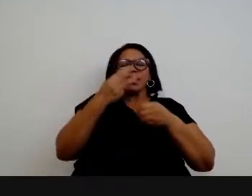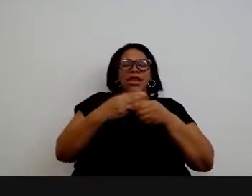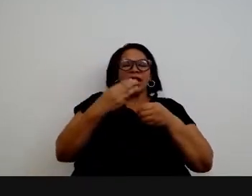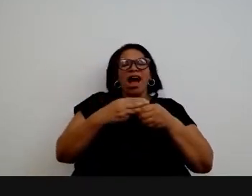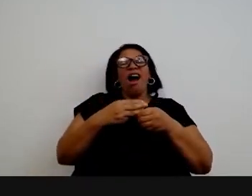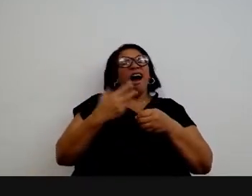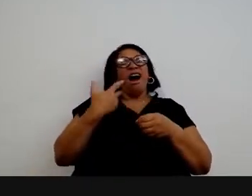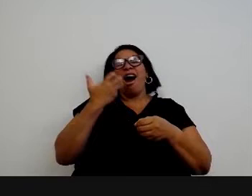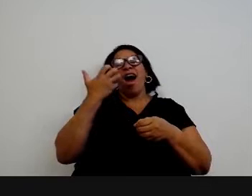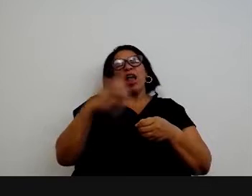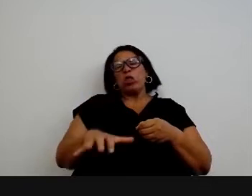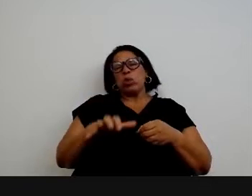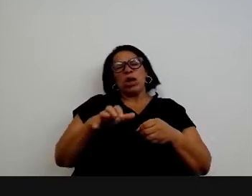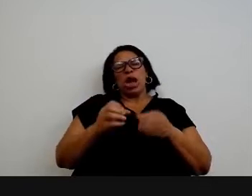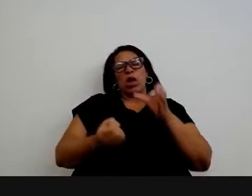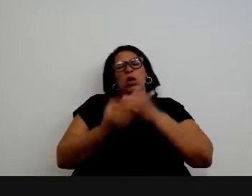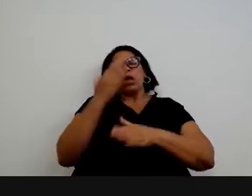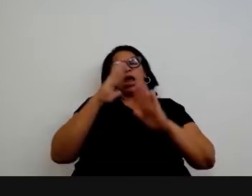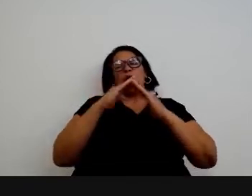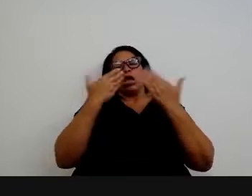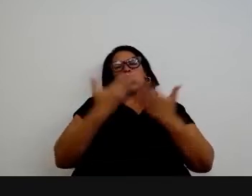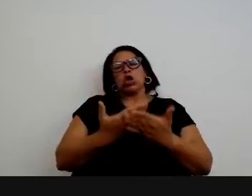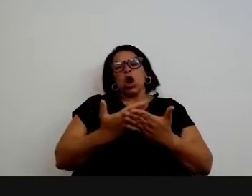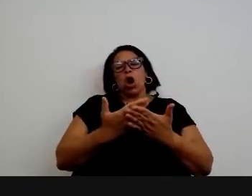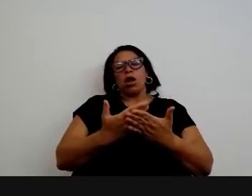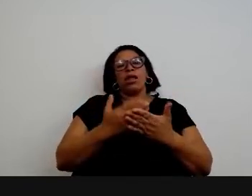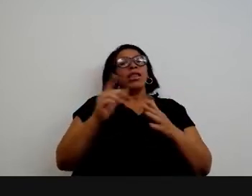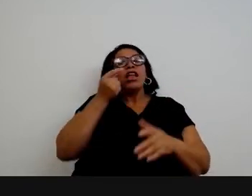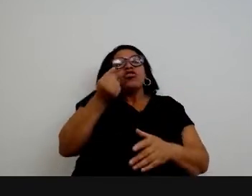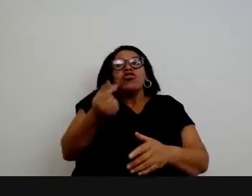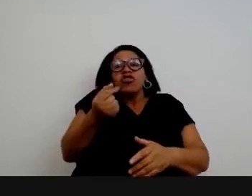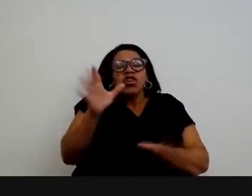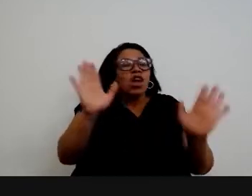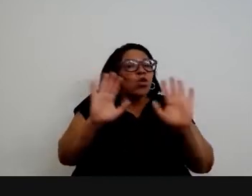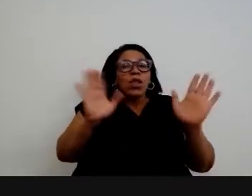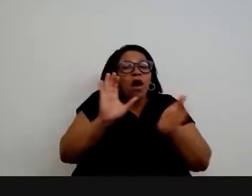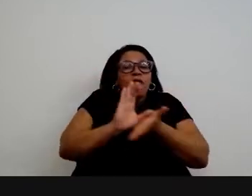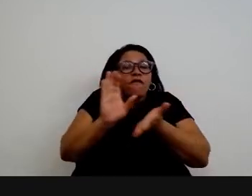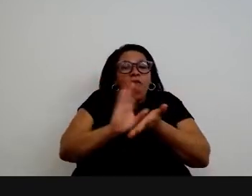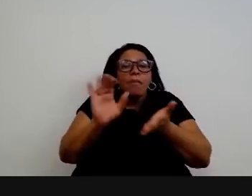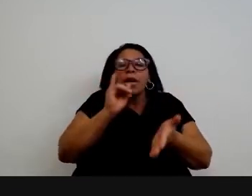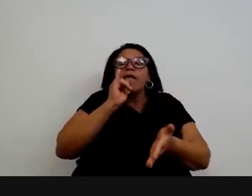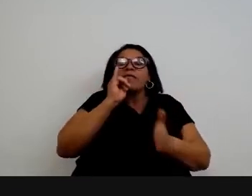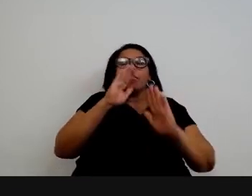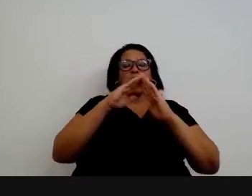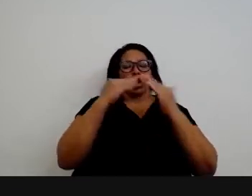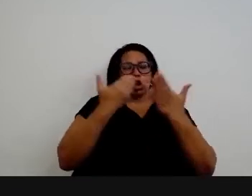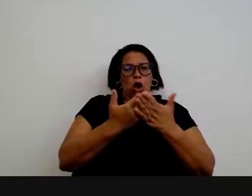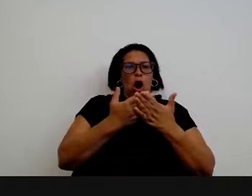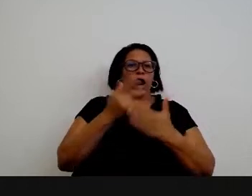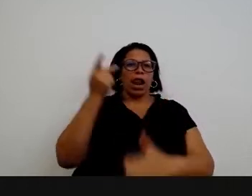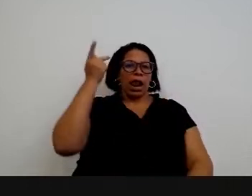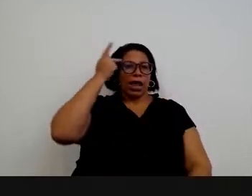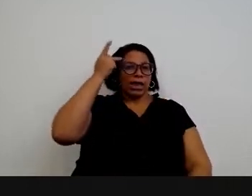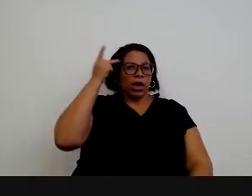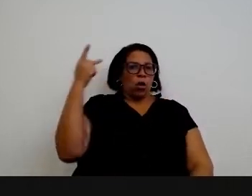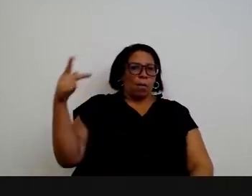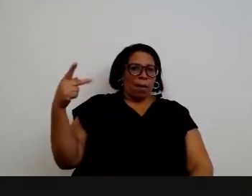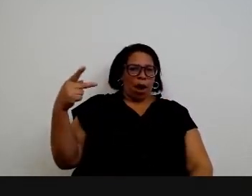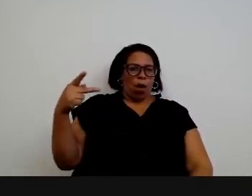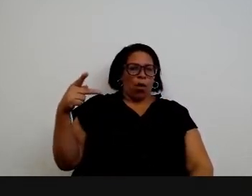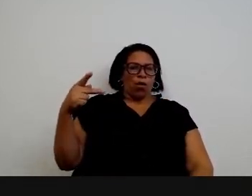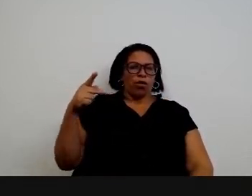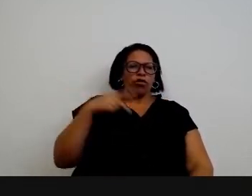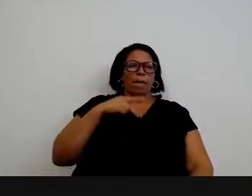pequenas dizem, não vou fundar uma escola porque eu não tenho dinheiro. Cara, não é só dinheiro. Por exemplo, a Escola do Parlamento de São Paulo tinha um orçamento de mais de R$1